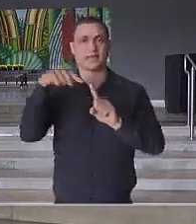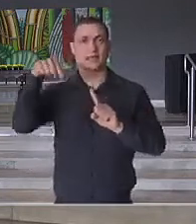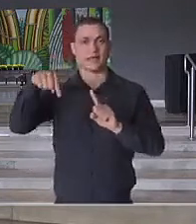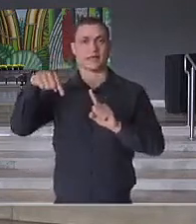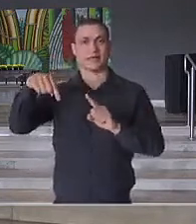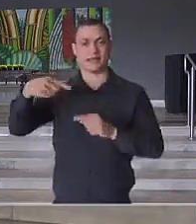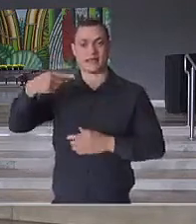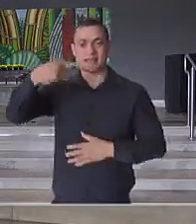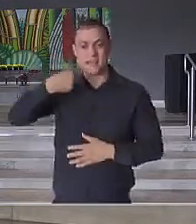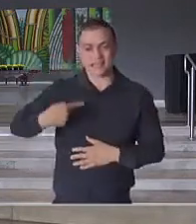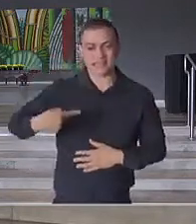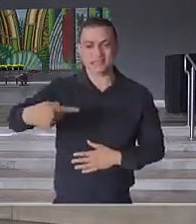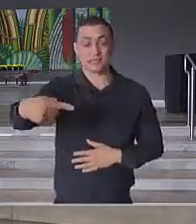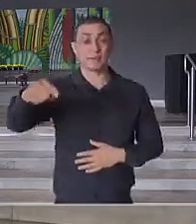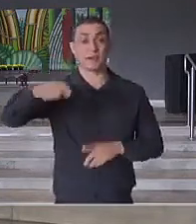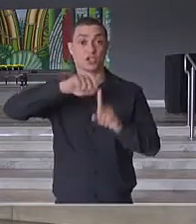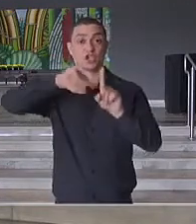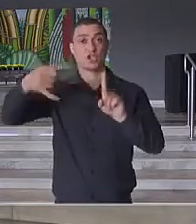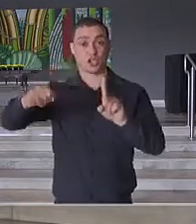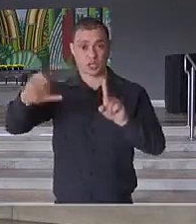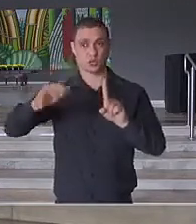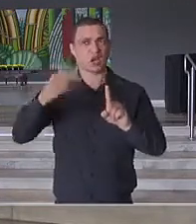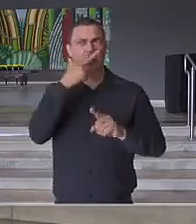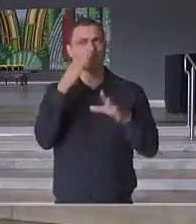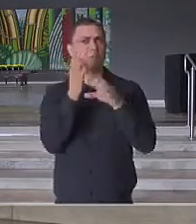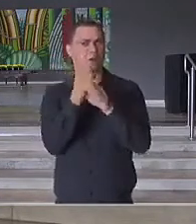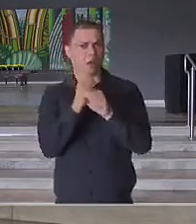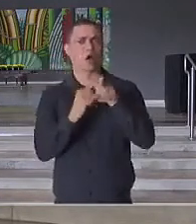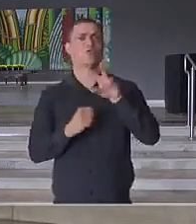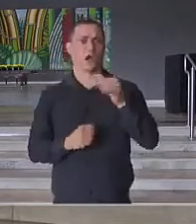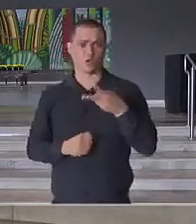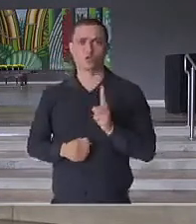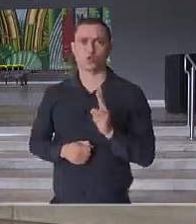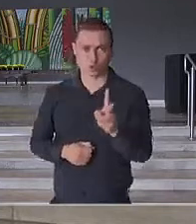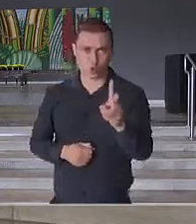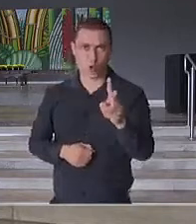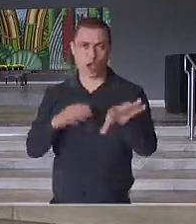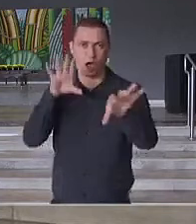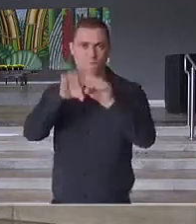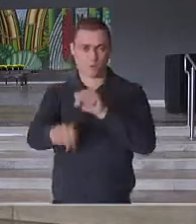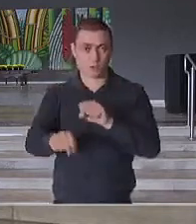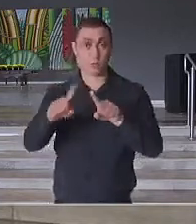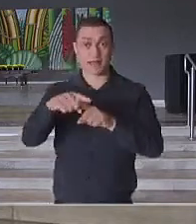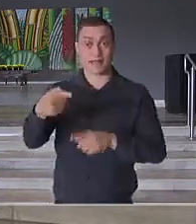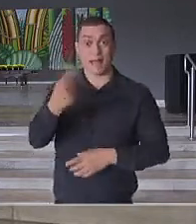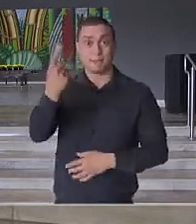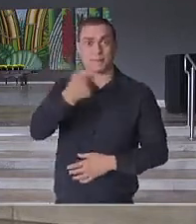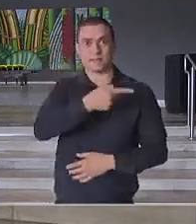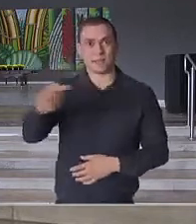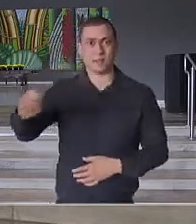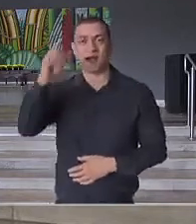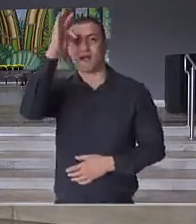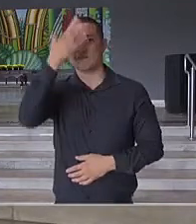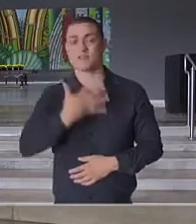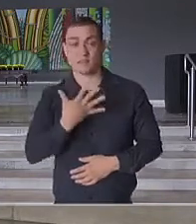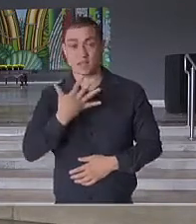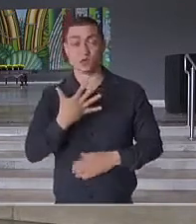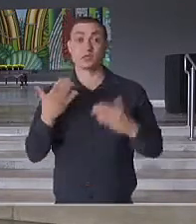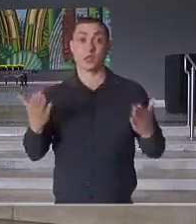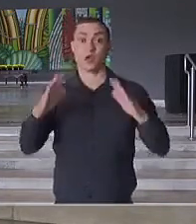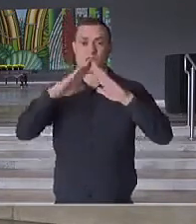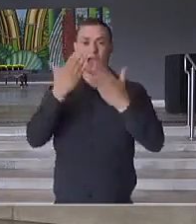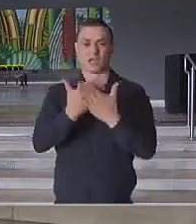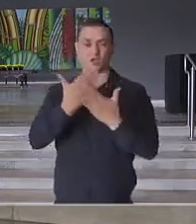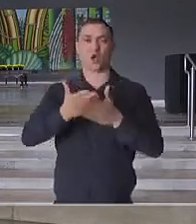próxima semana de janeiro. Agora, nós já tínhamos a previsão, continuará tendo a formação, e mais a primeira semana de fevereiro. Então, as escolas